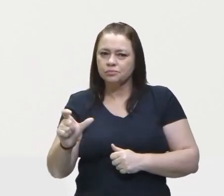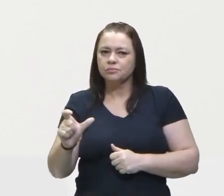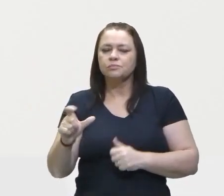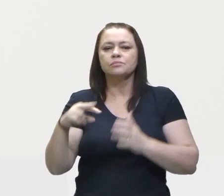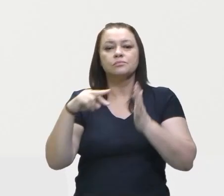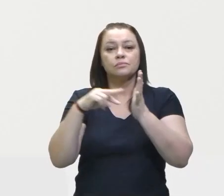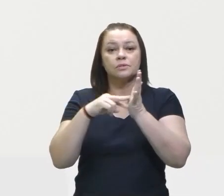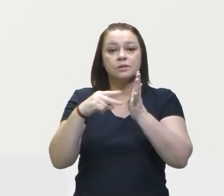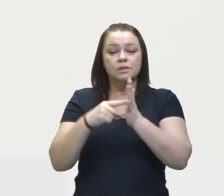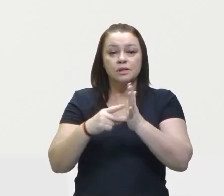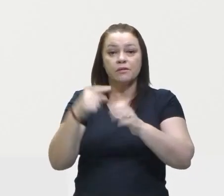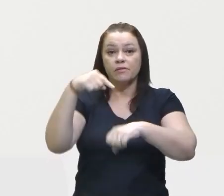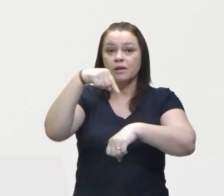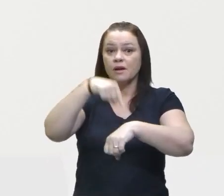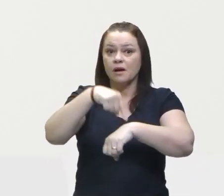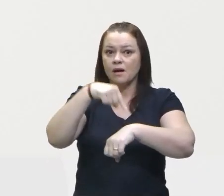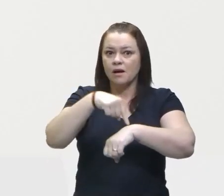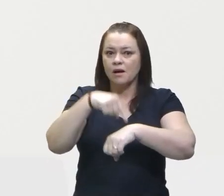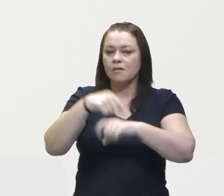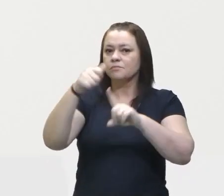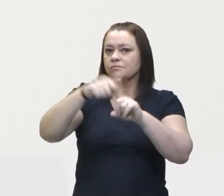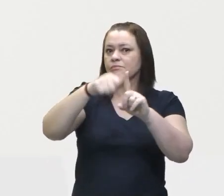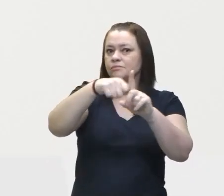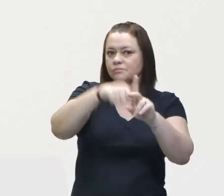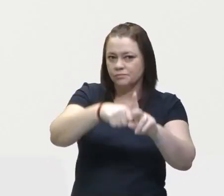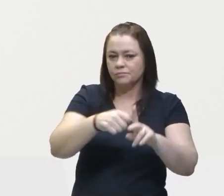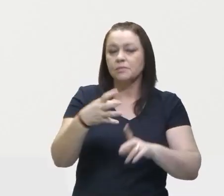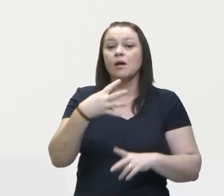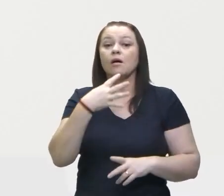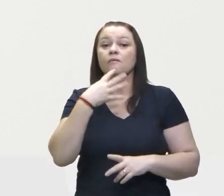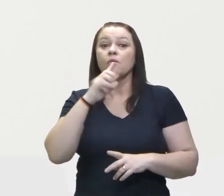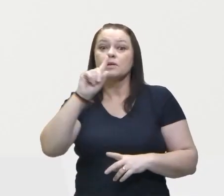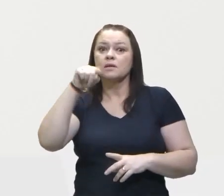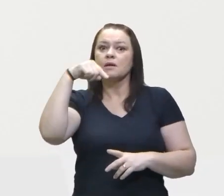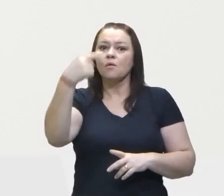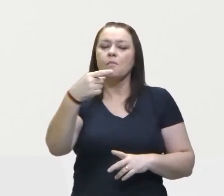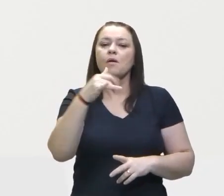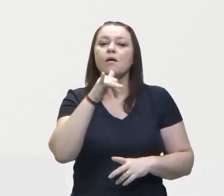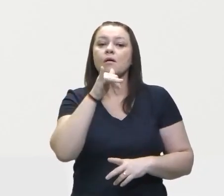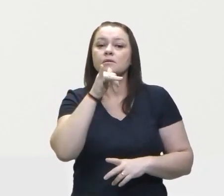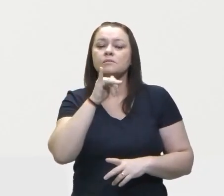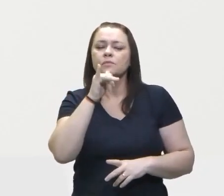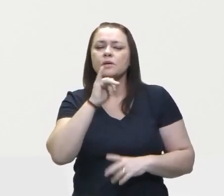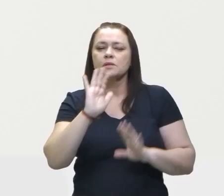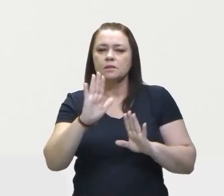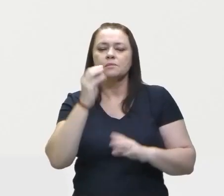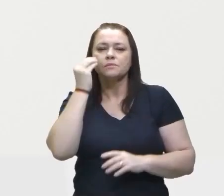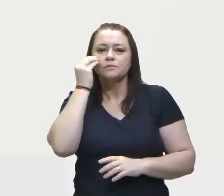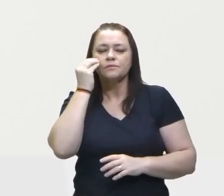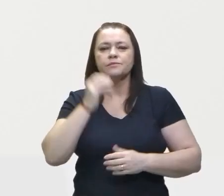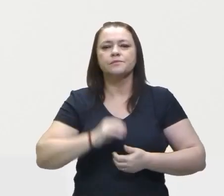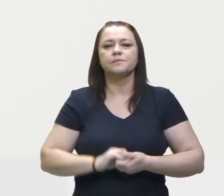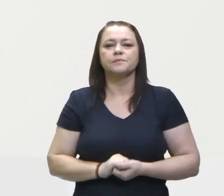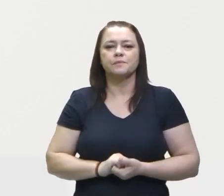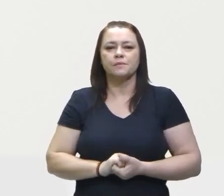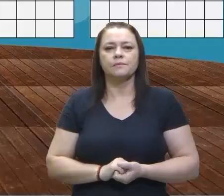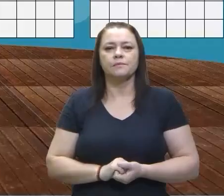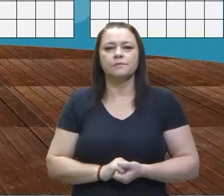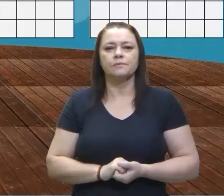bem. Agora nós vamos conhecer o próximo exemplo que você vai conhecer todos esses meses. Vamos lá?